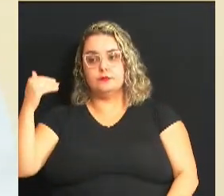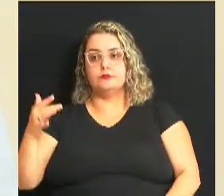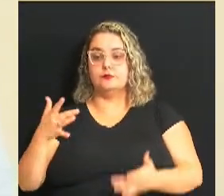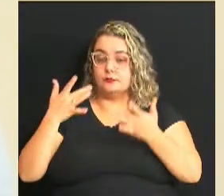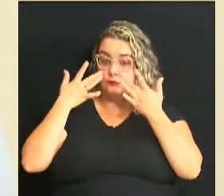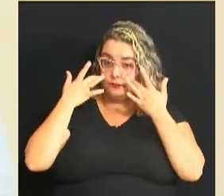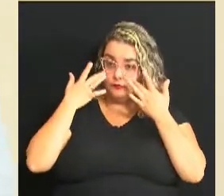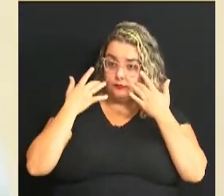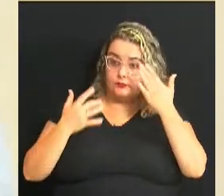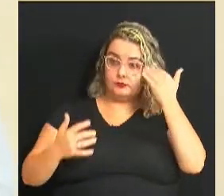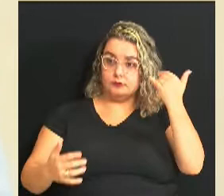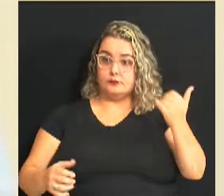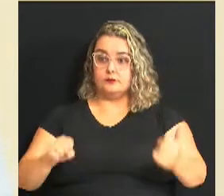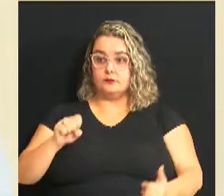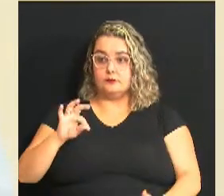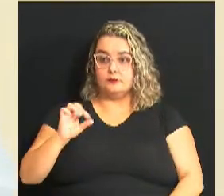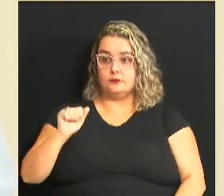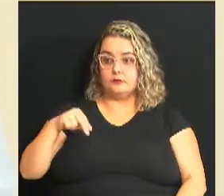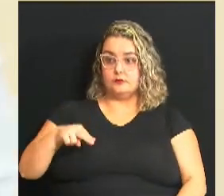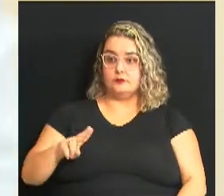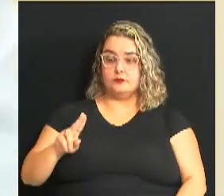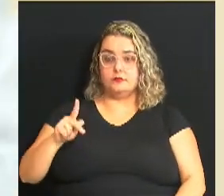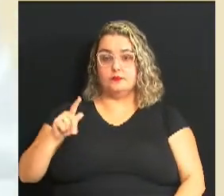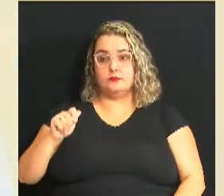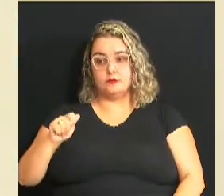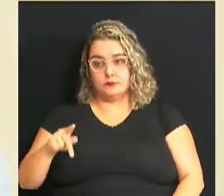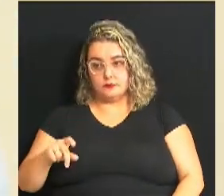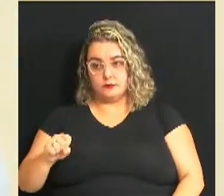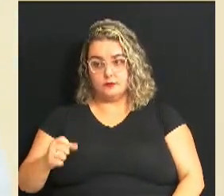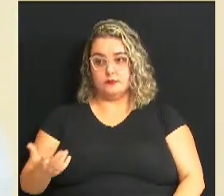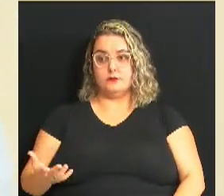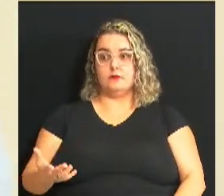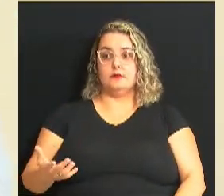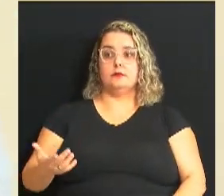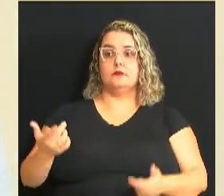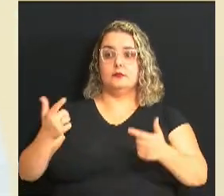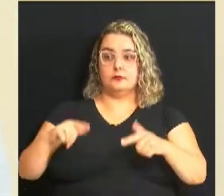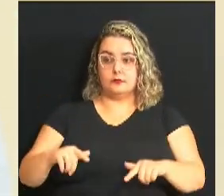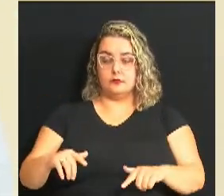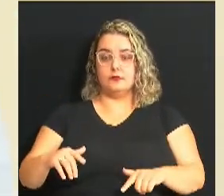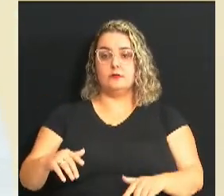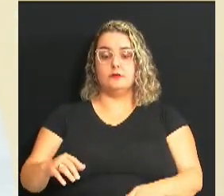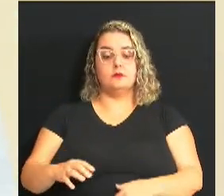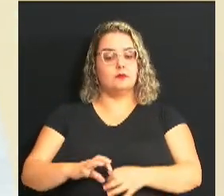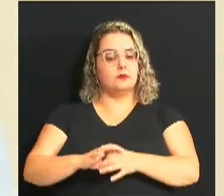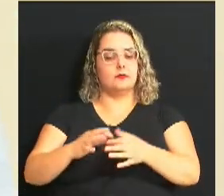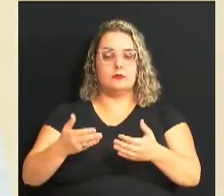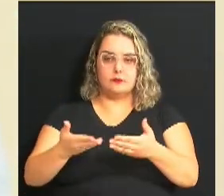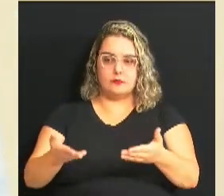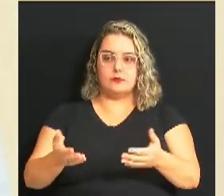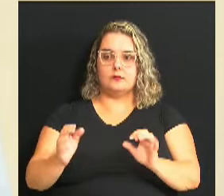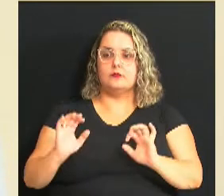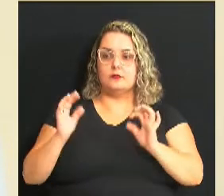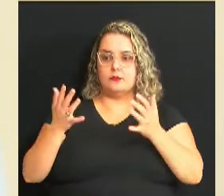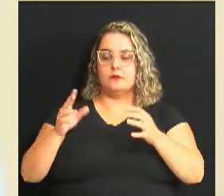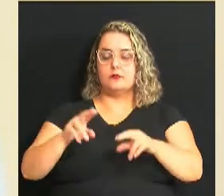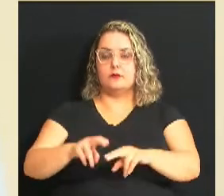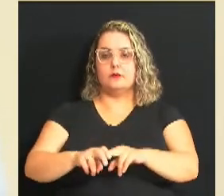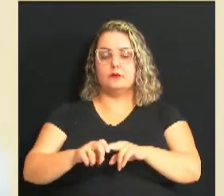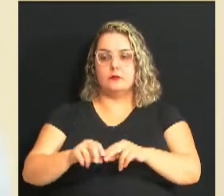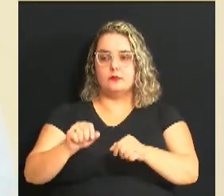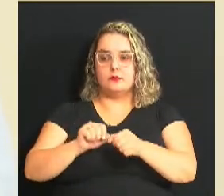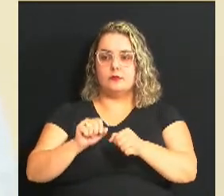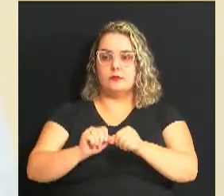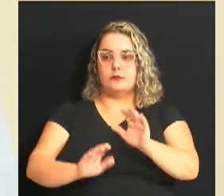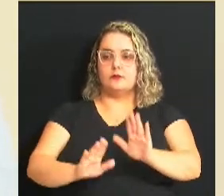os stand-ups, e também onde a produção local consegue se colocar para o grande público. Por isso que a gente tem que fazer editais,